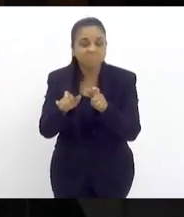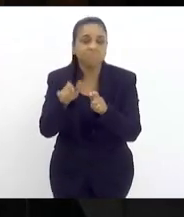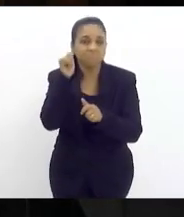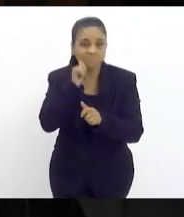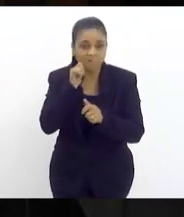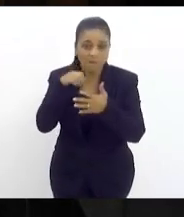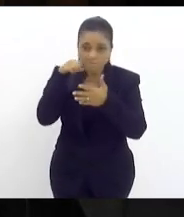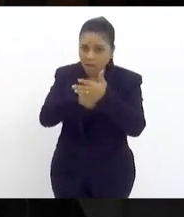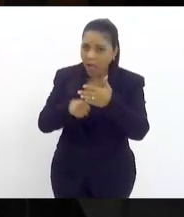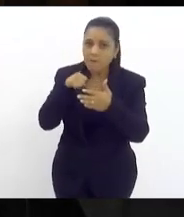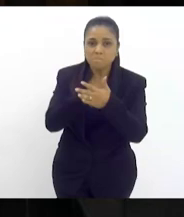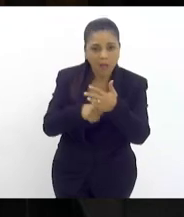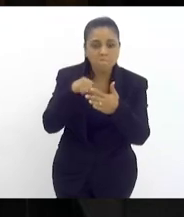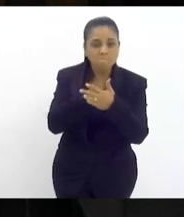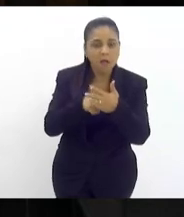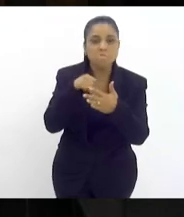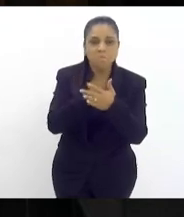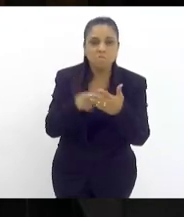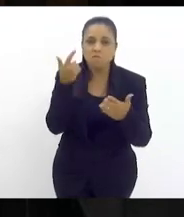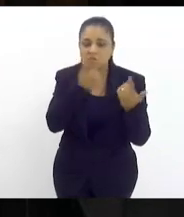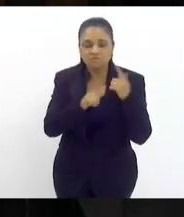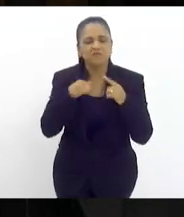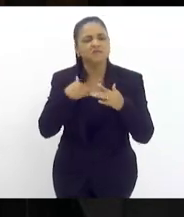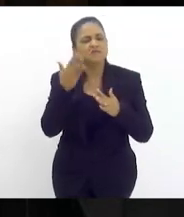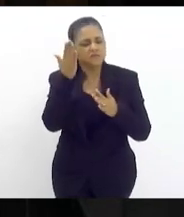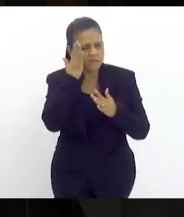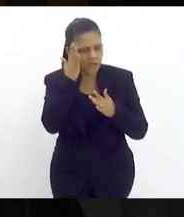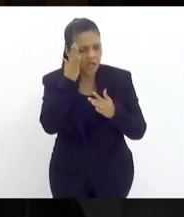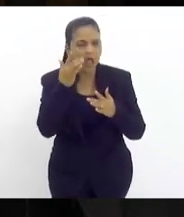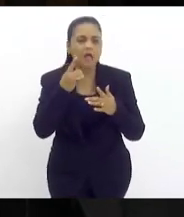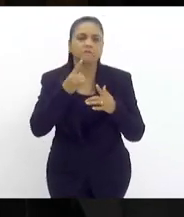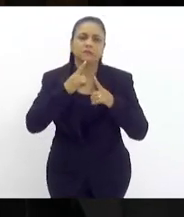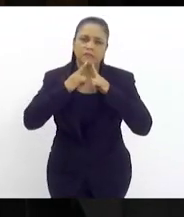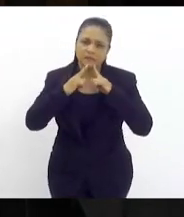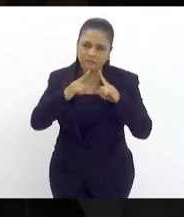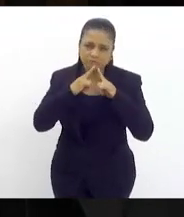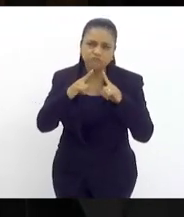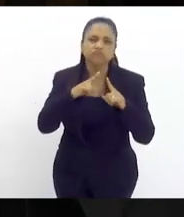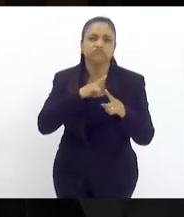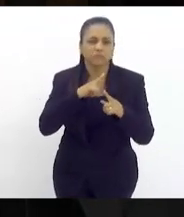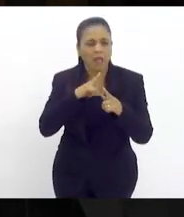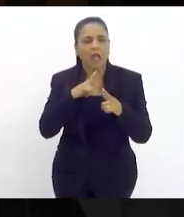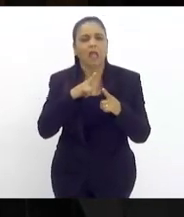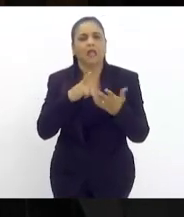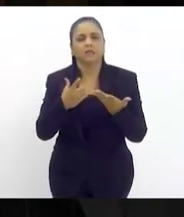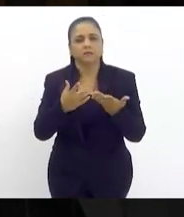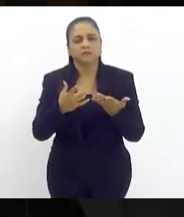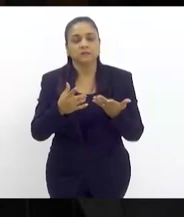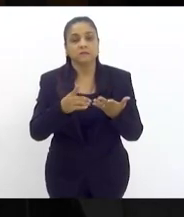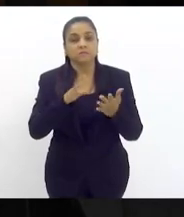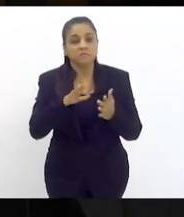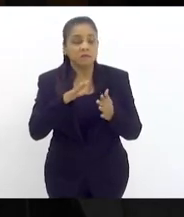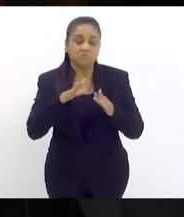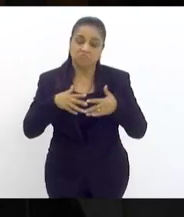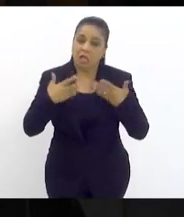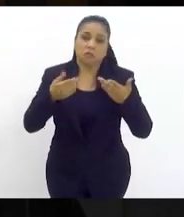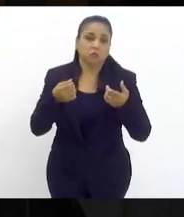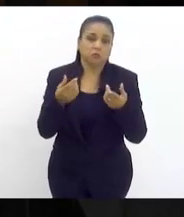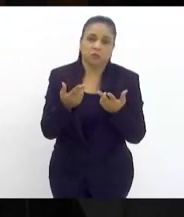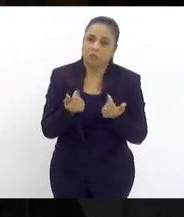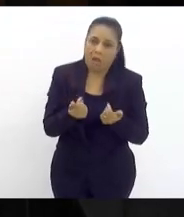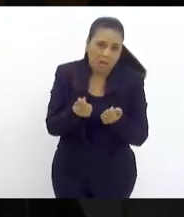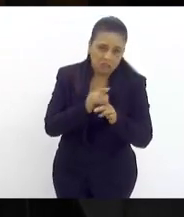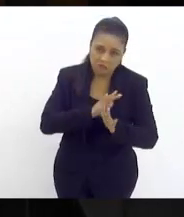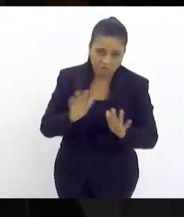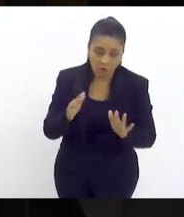sabe que gera reclamação, que gera resistência. Nada assusta mais